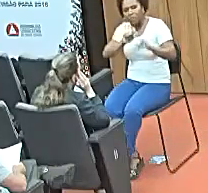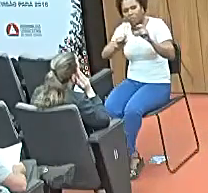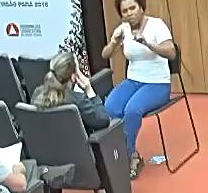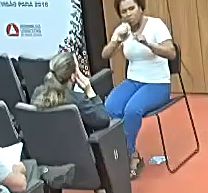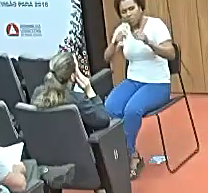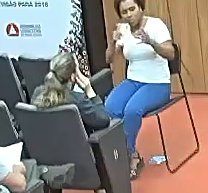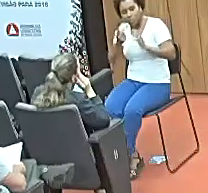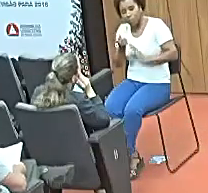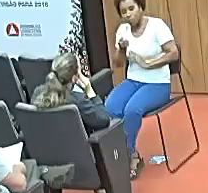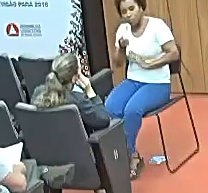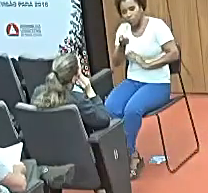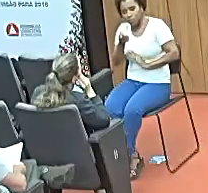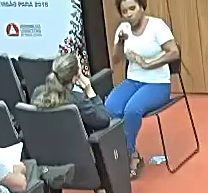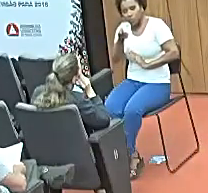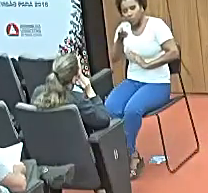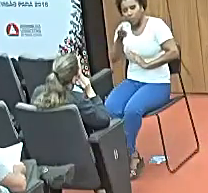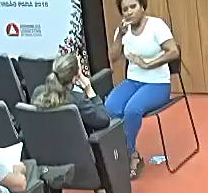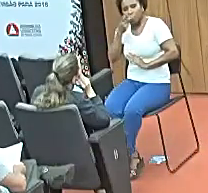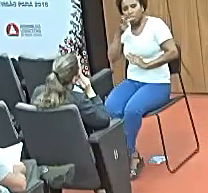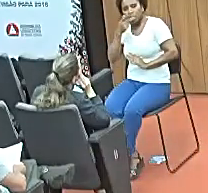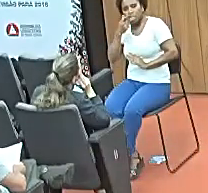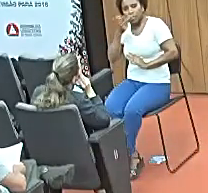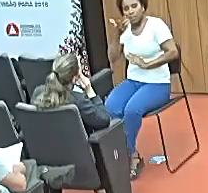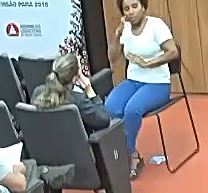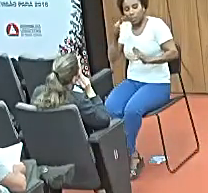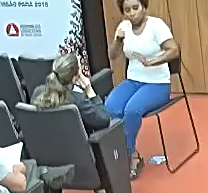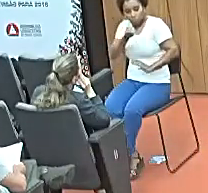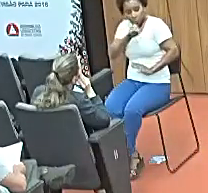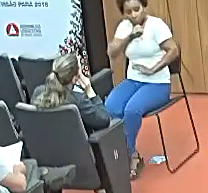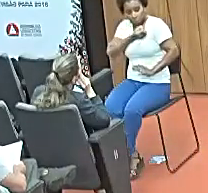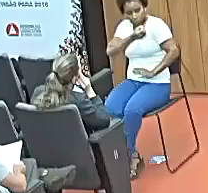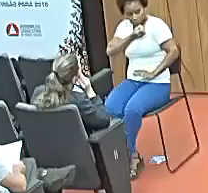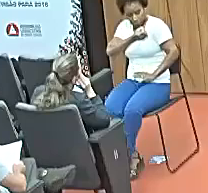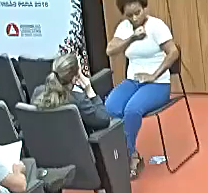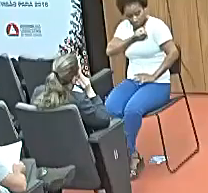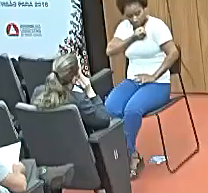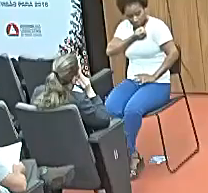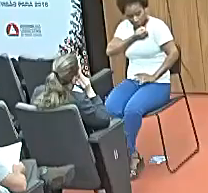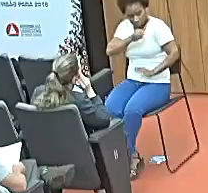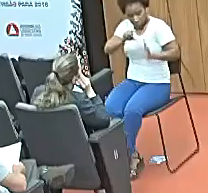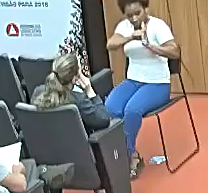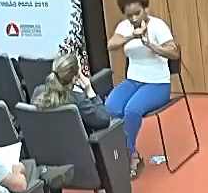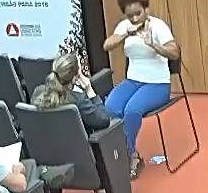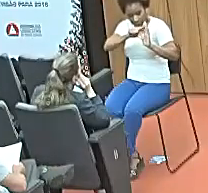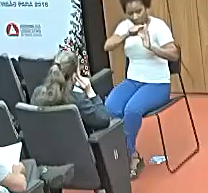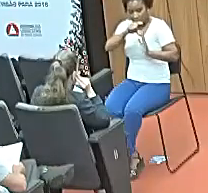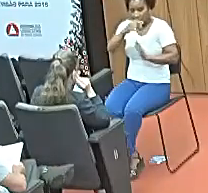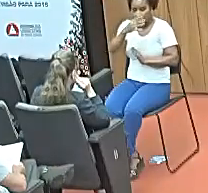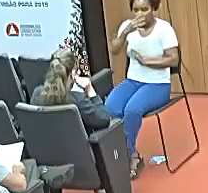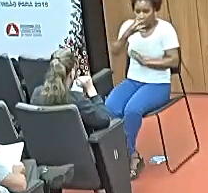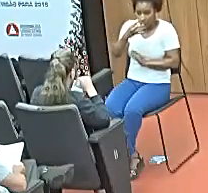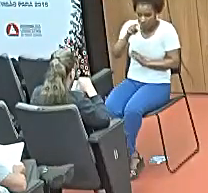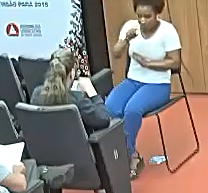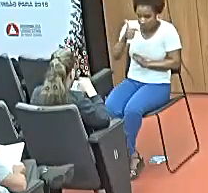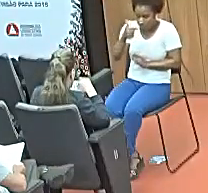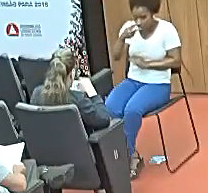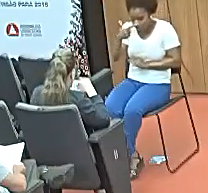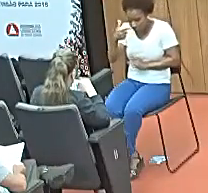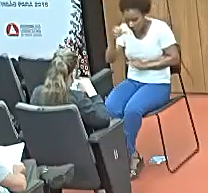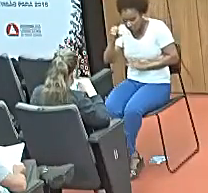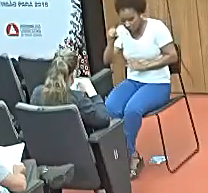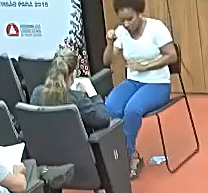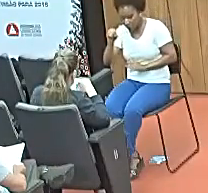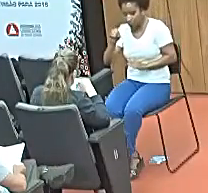e financeira na ação o número 4120 prevenção e descentralização da política sobre drogas é também preciso